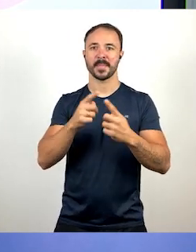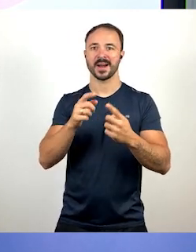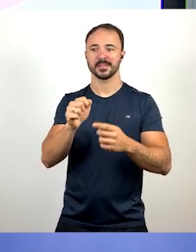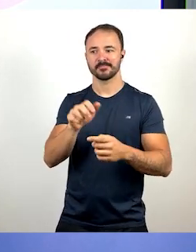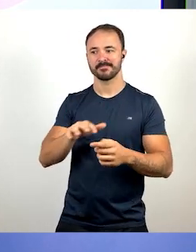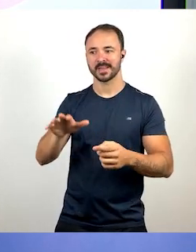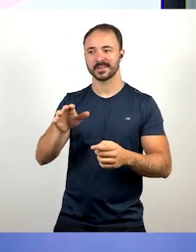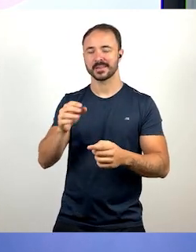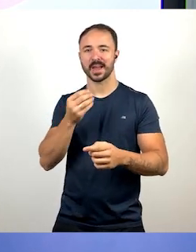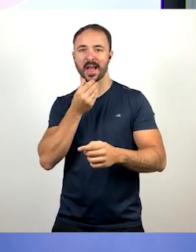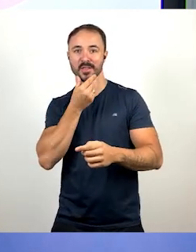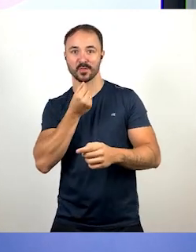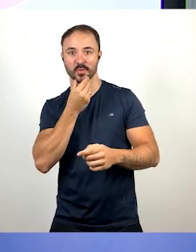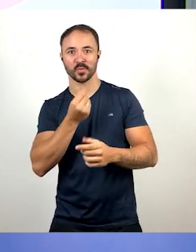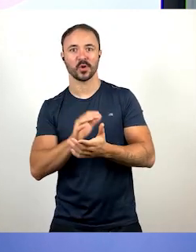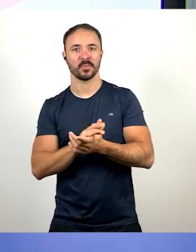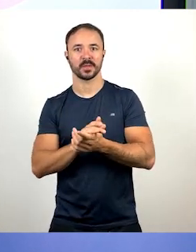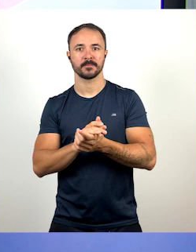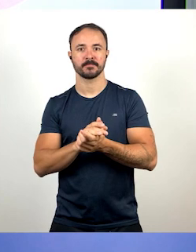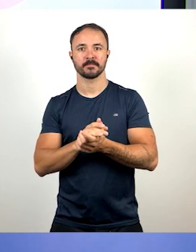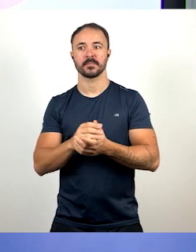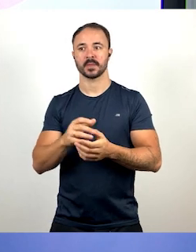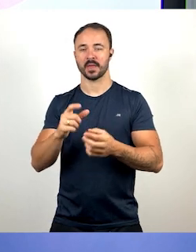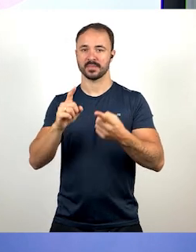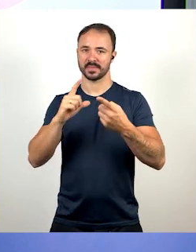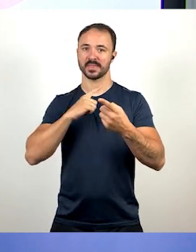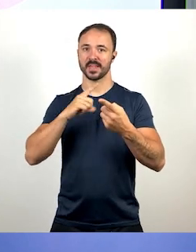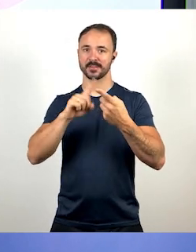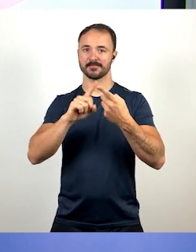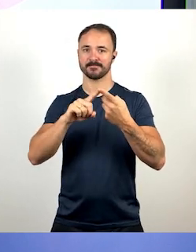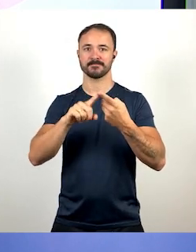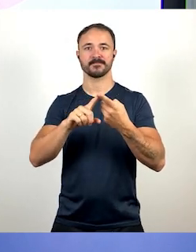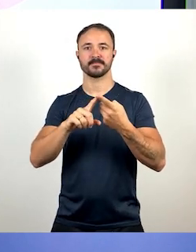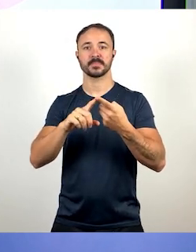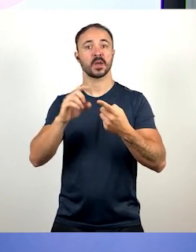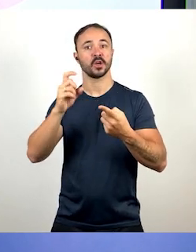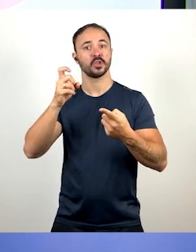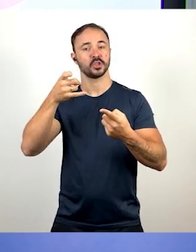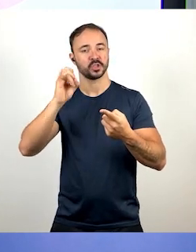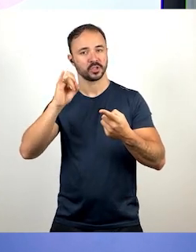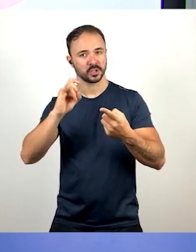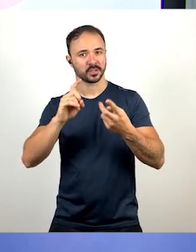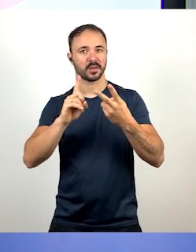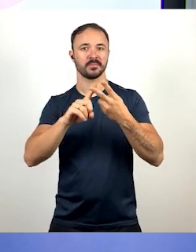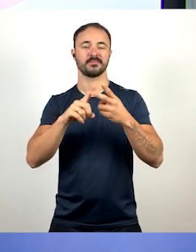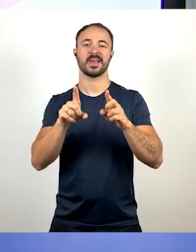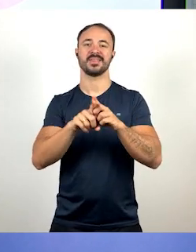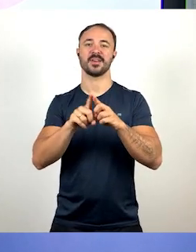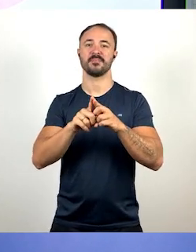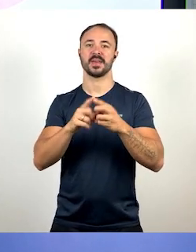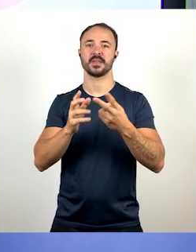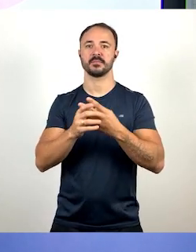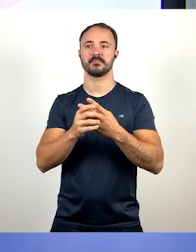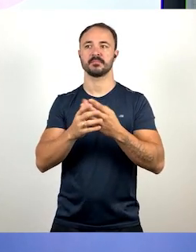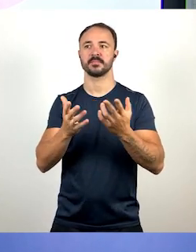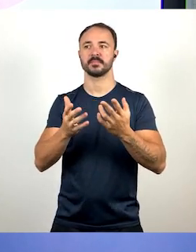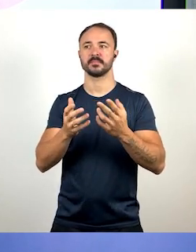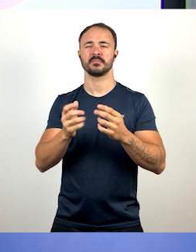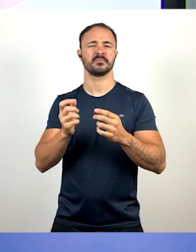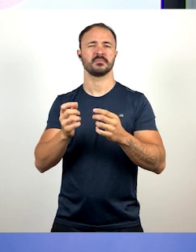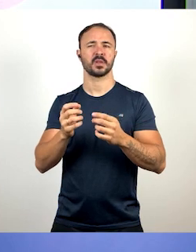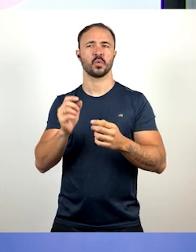é compartilhada pelo sistema urinário e pelo sistema reprodutor. Pela